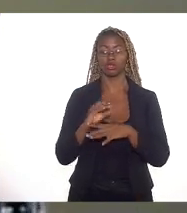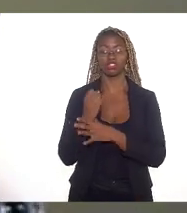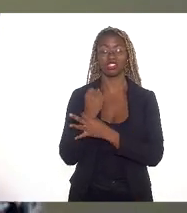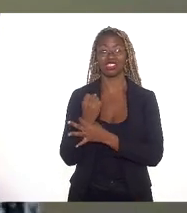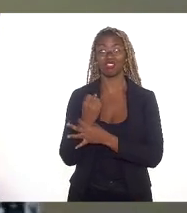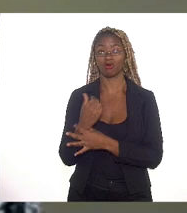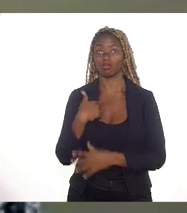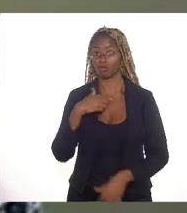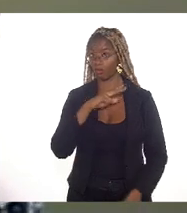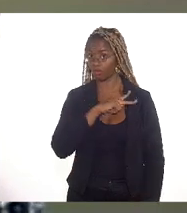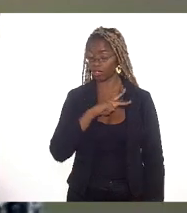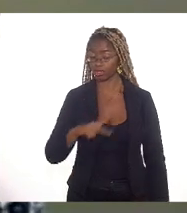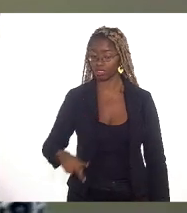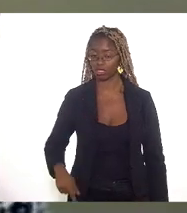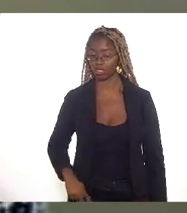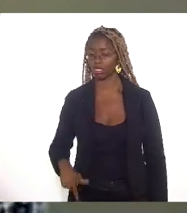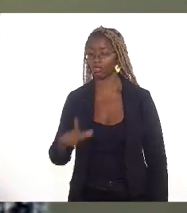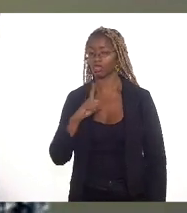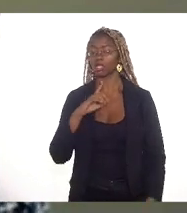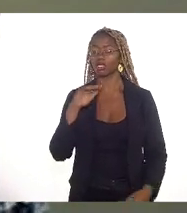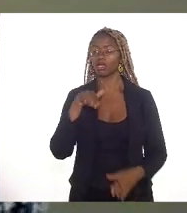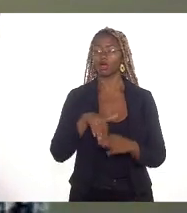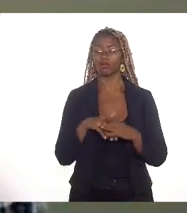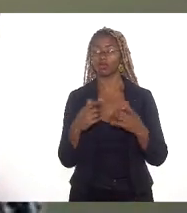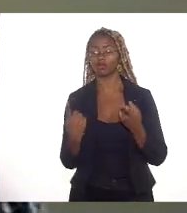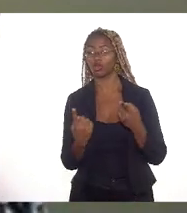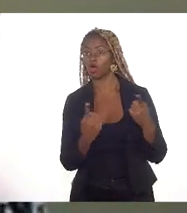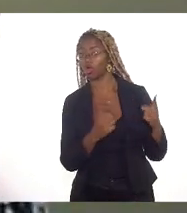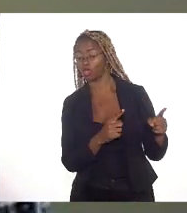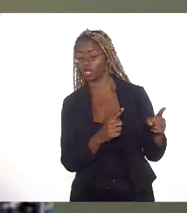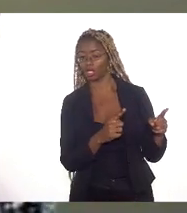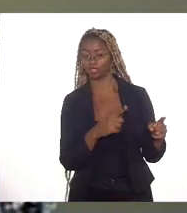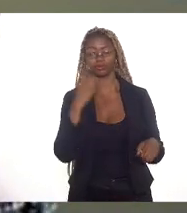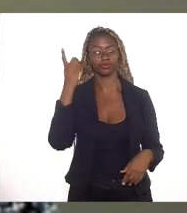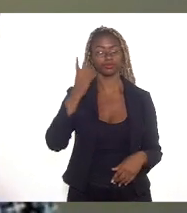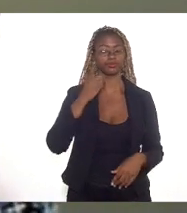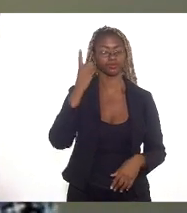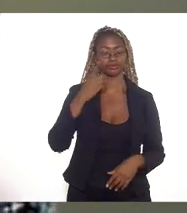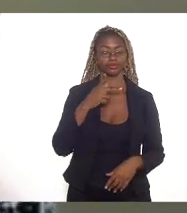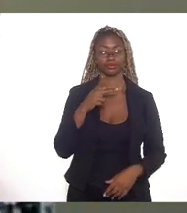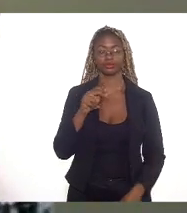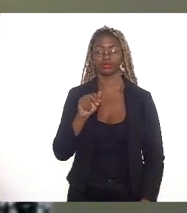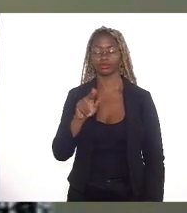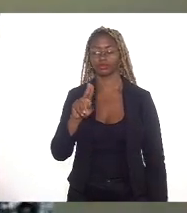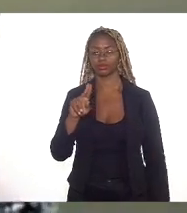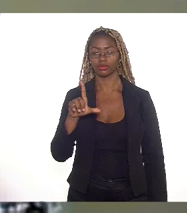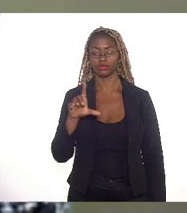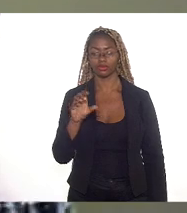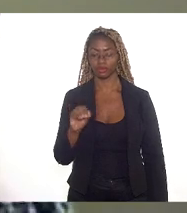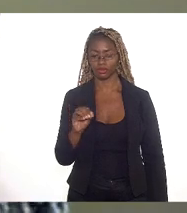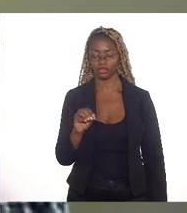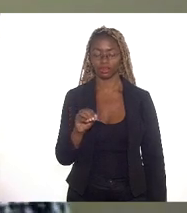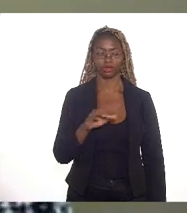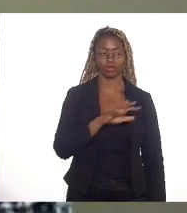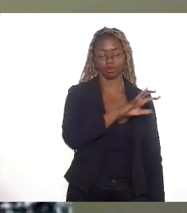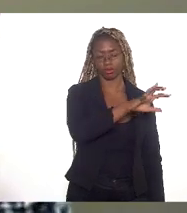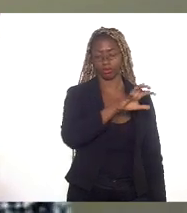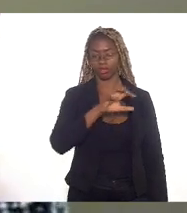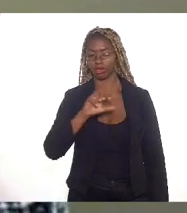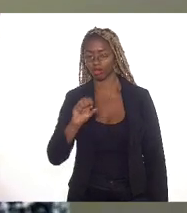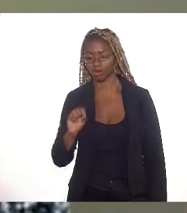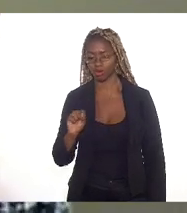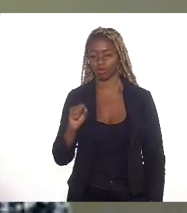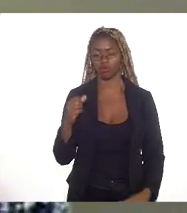mim, ele teve o voto contrário, né? O deputado Paulo Ramos, puxou o